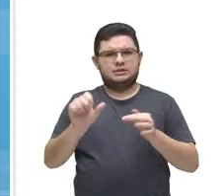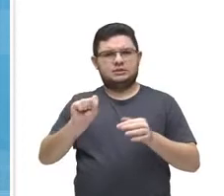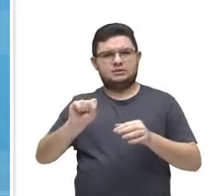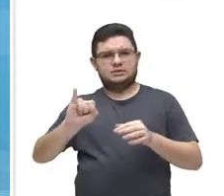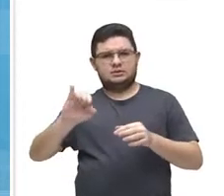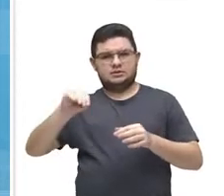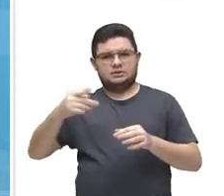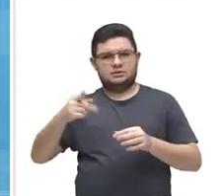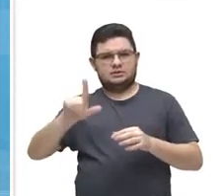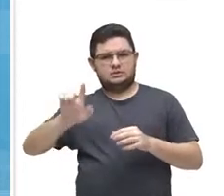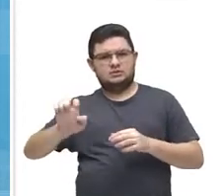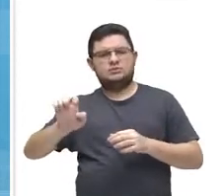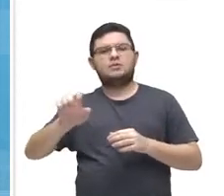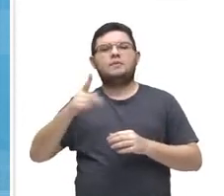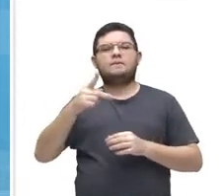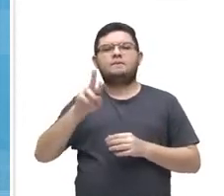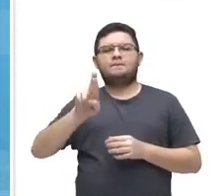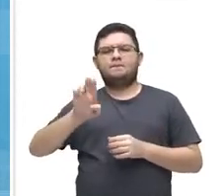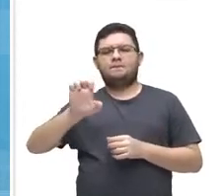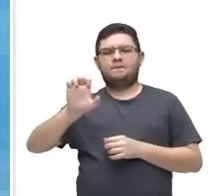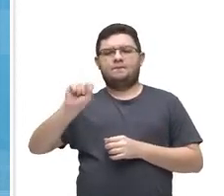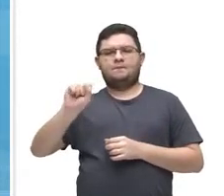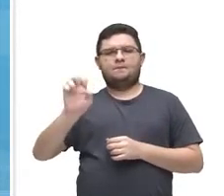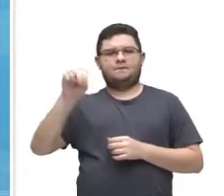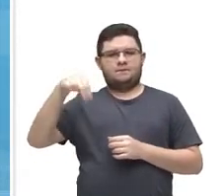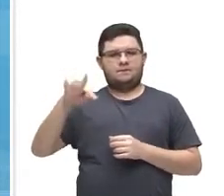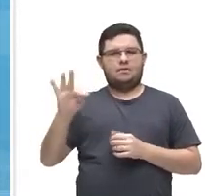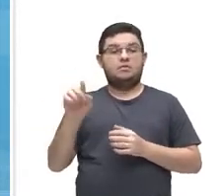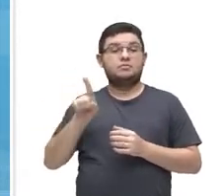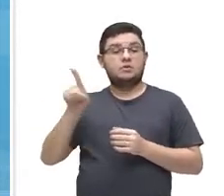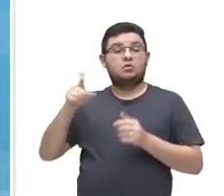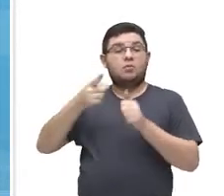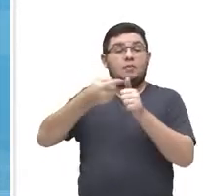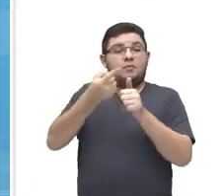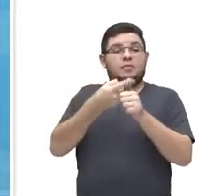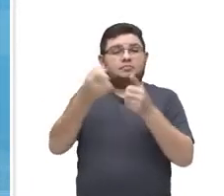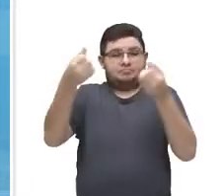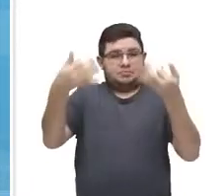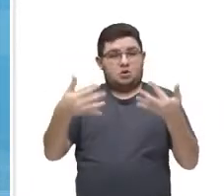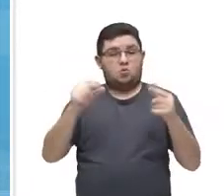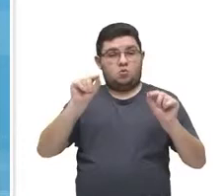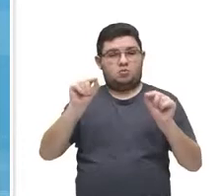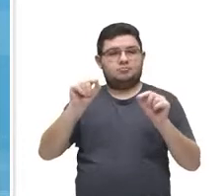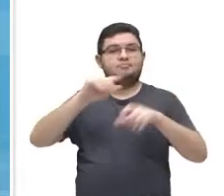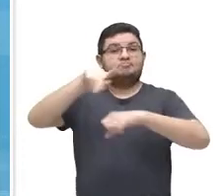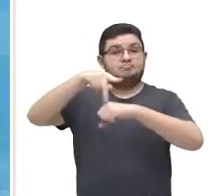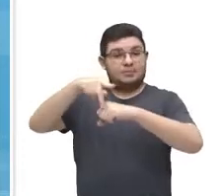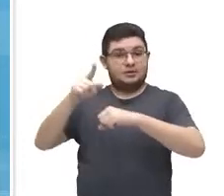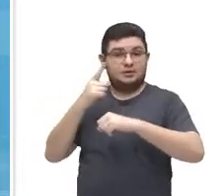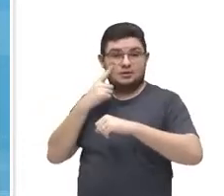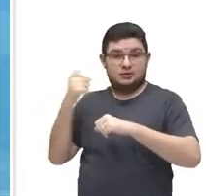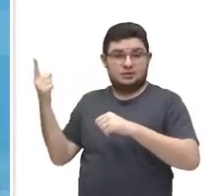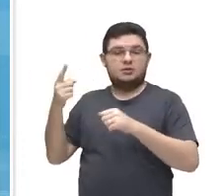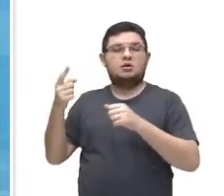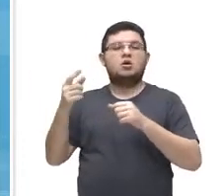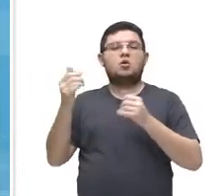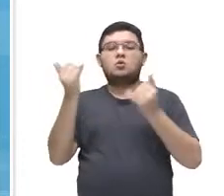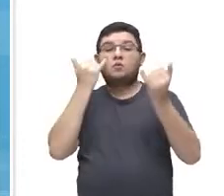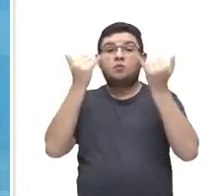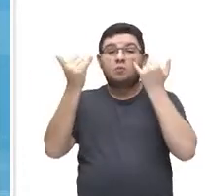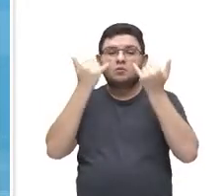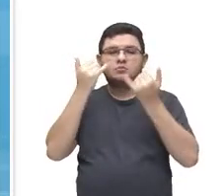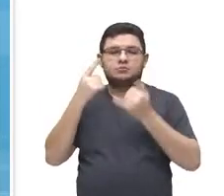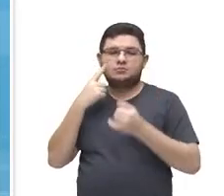vocês? Primeiro, algumas informações sobre esse país aqui, tá, gente? The United States, olha só. The United States of America is a